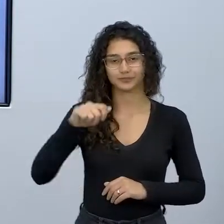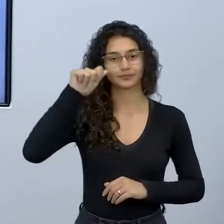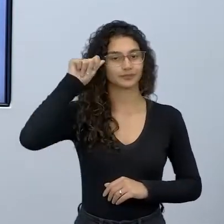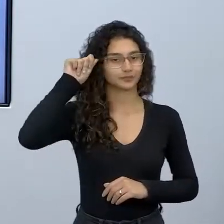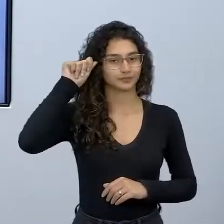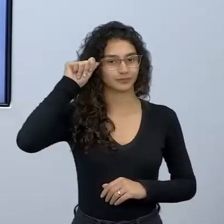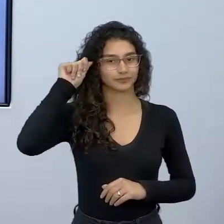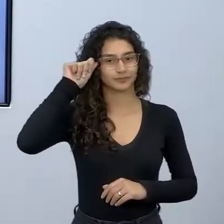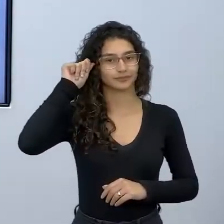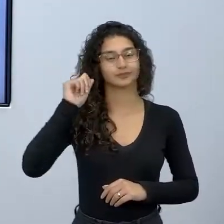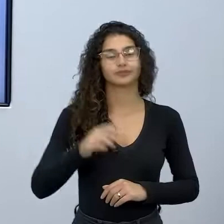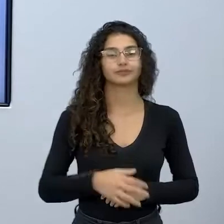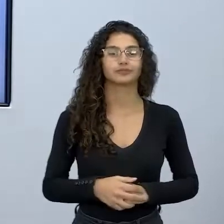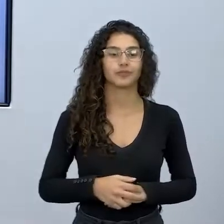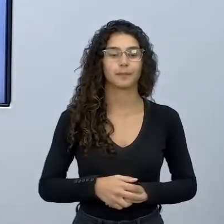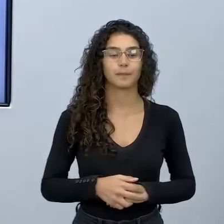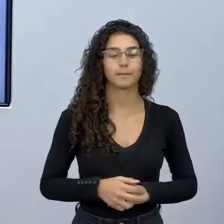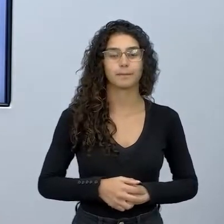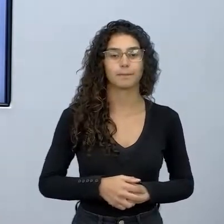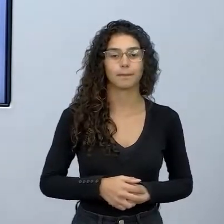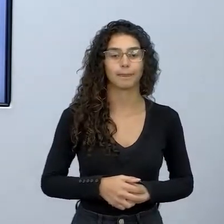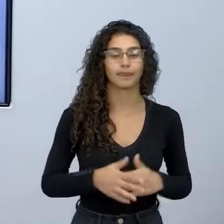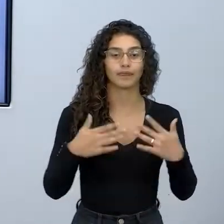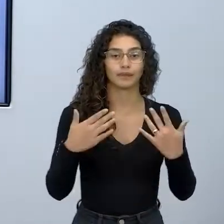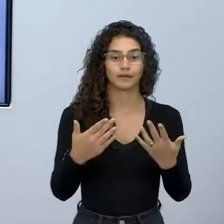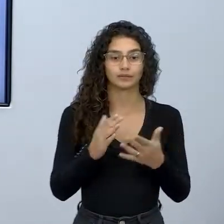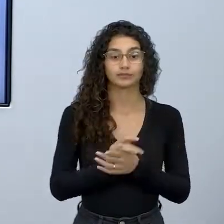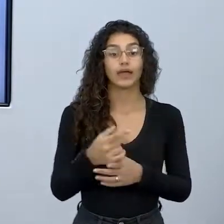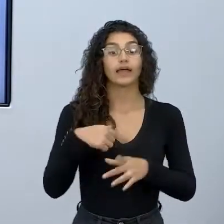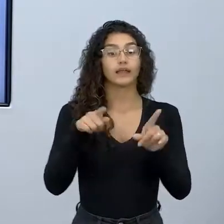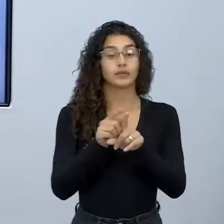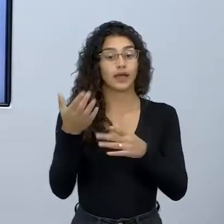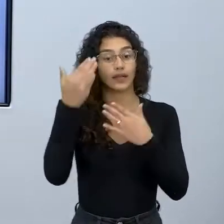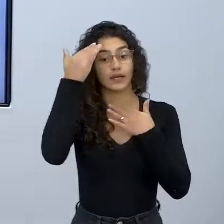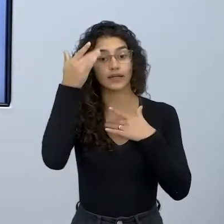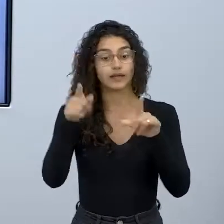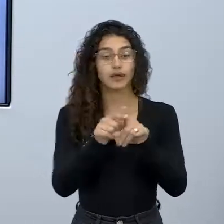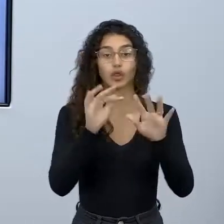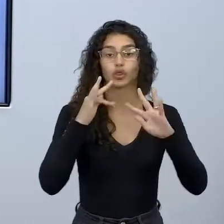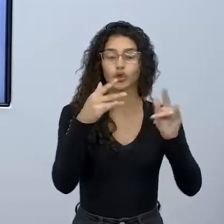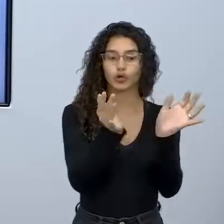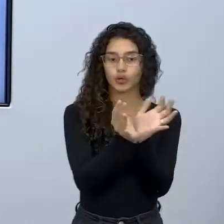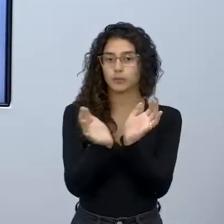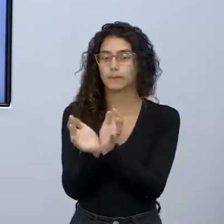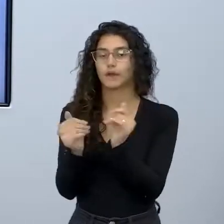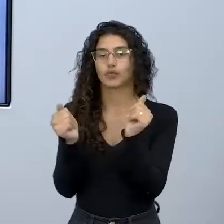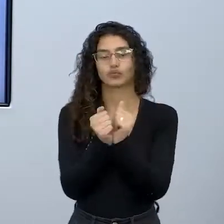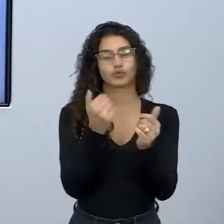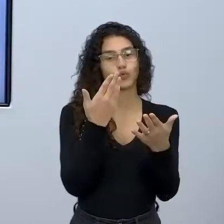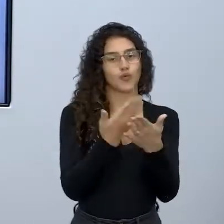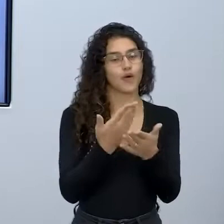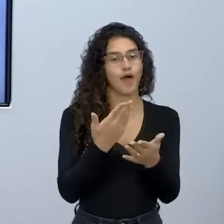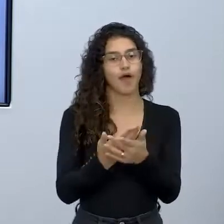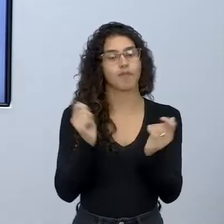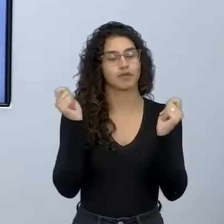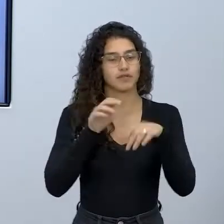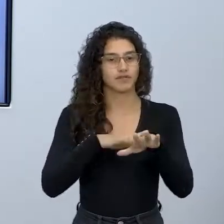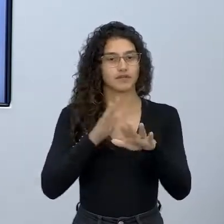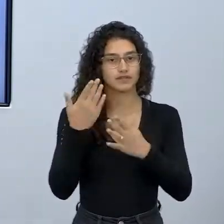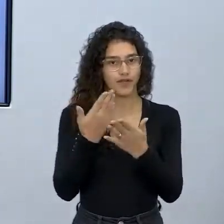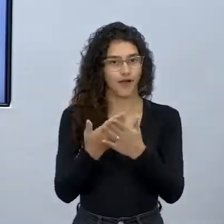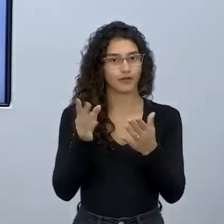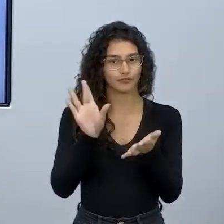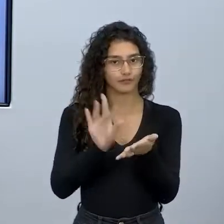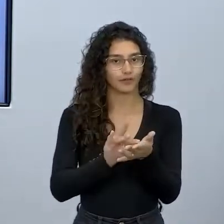tá ok? Então, vamos lá. Eu também quero agradecer toda a equipe que torna essa aula possível de ser realizada, tá